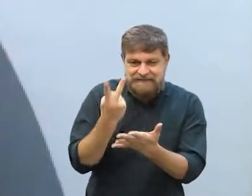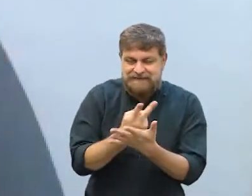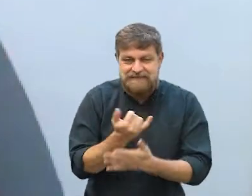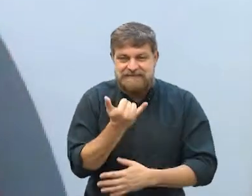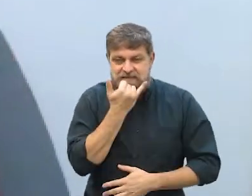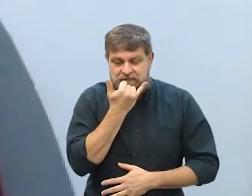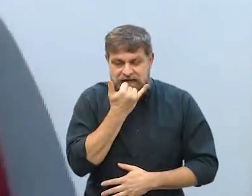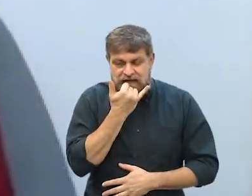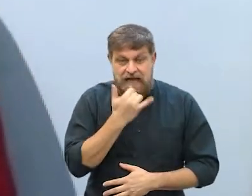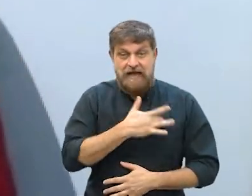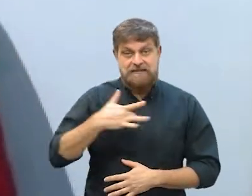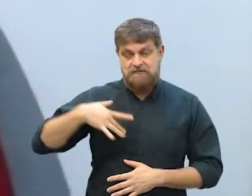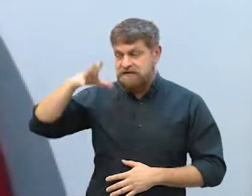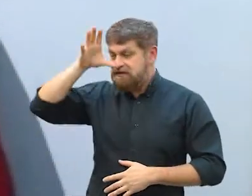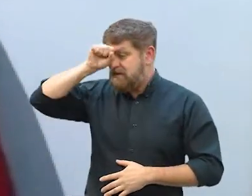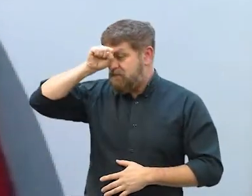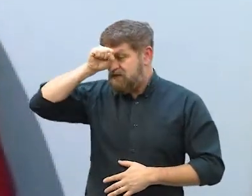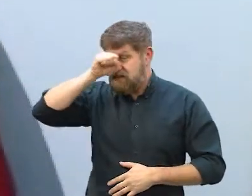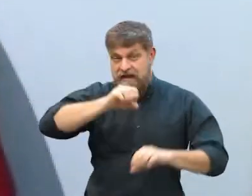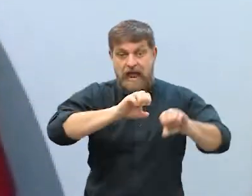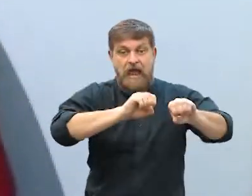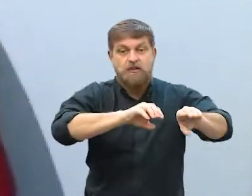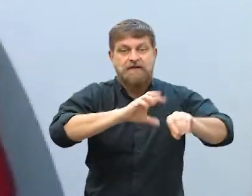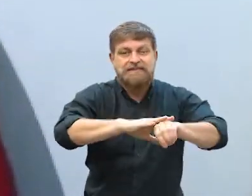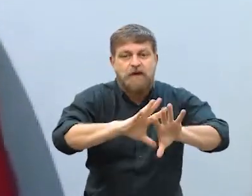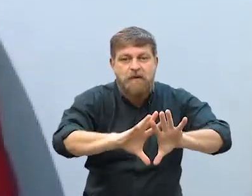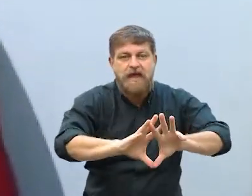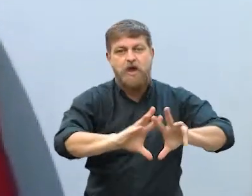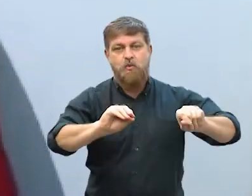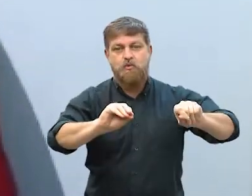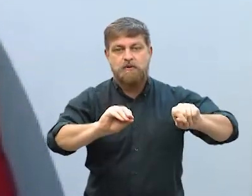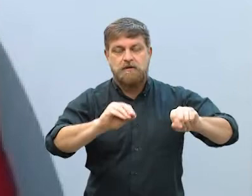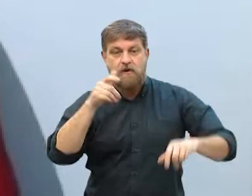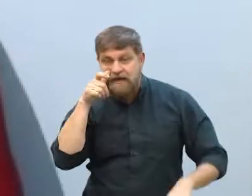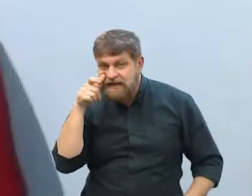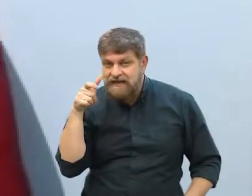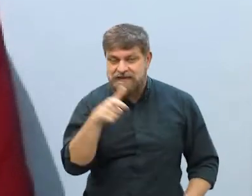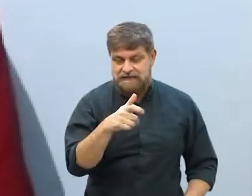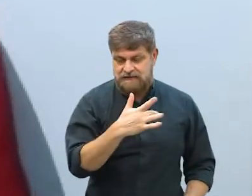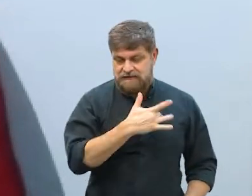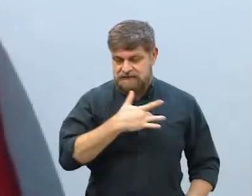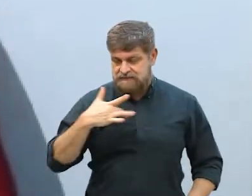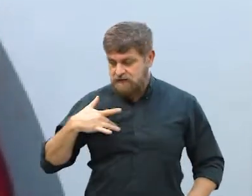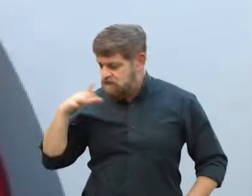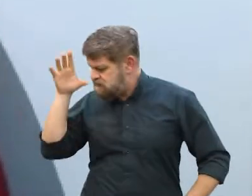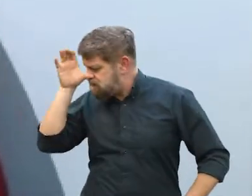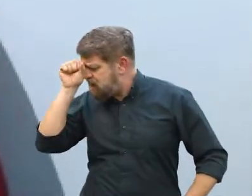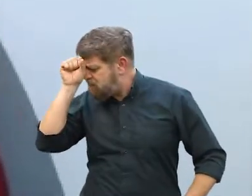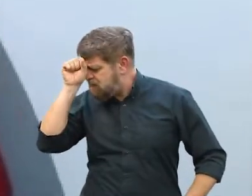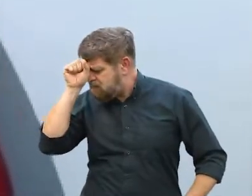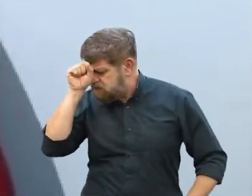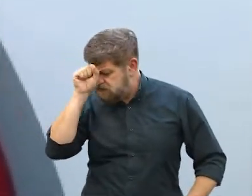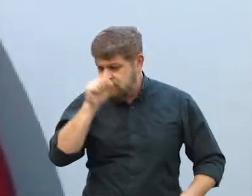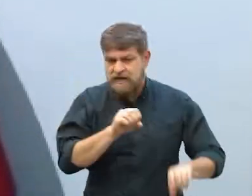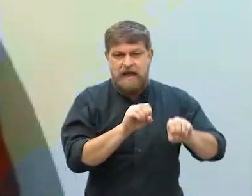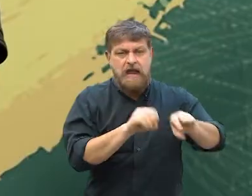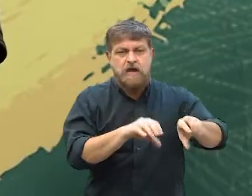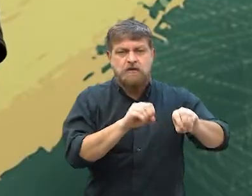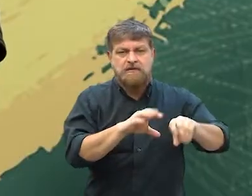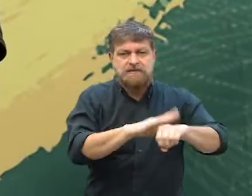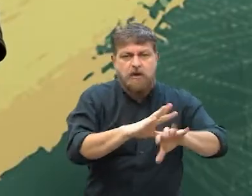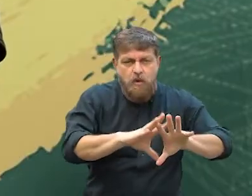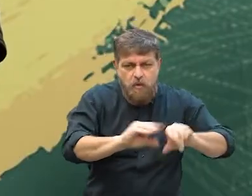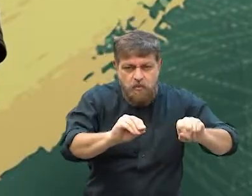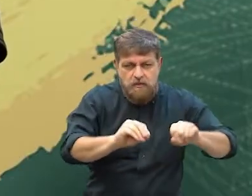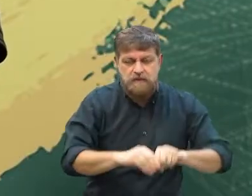saúde se aprende, educação é que cura. Então, olha que interessante, né? Saúde se aprende, educação é que cura. Tem um